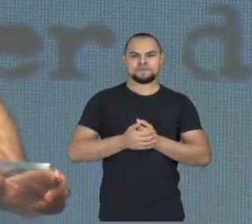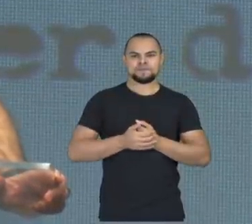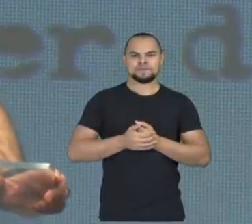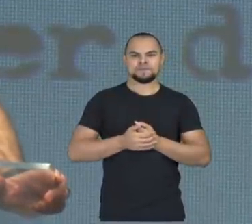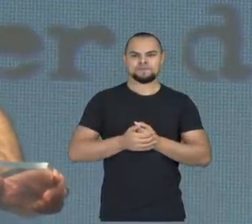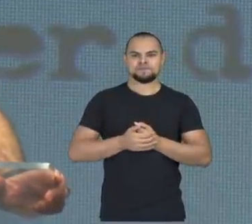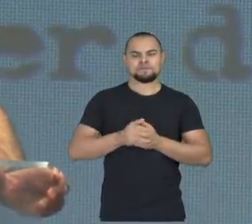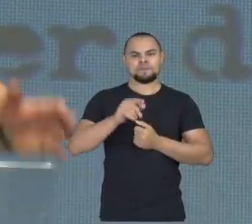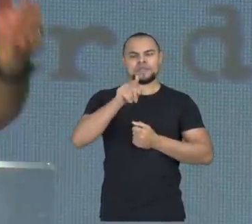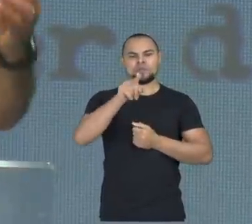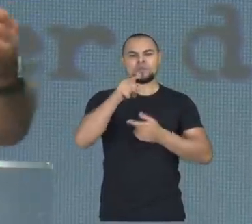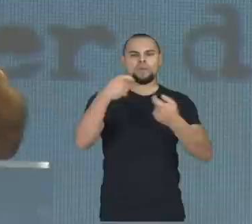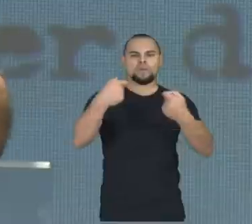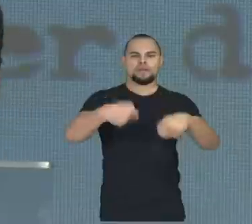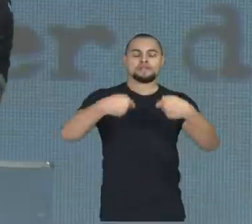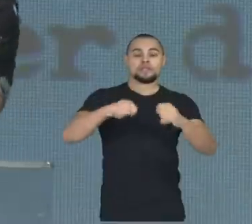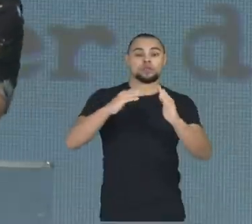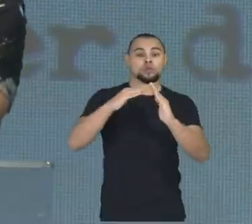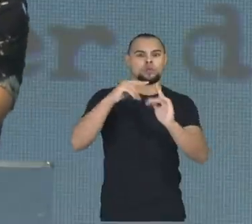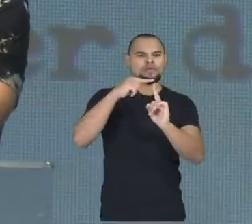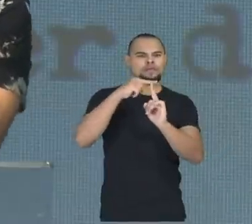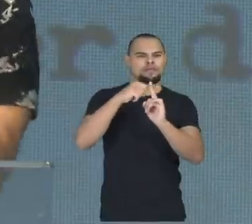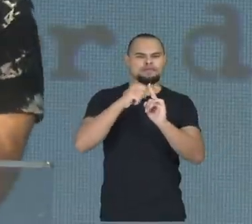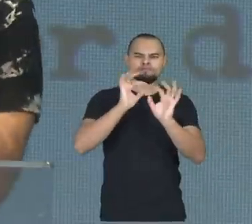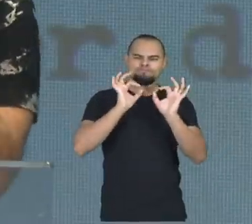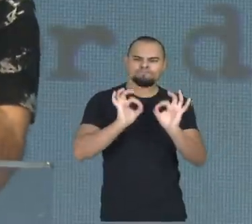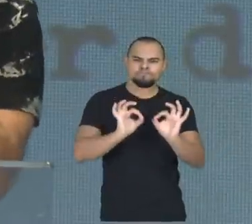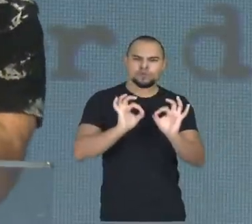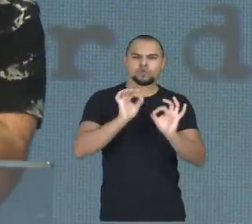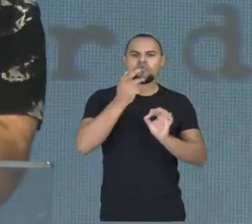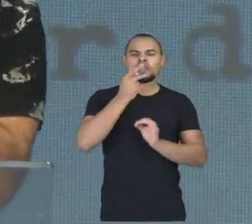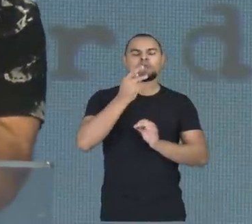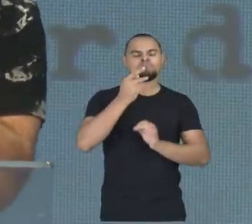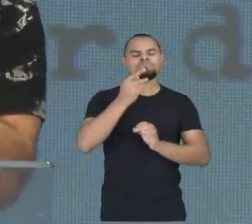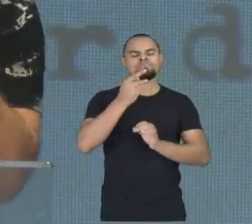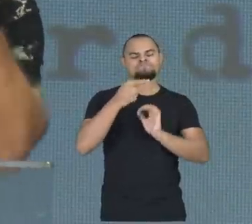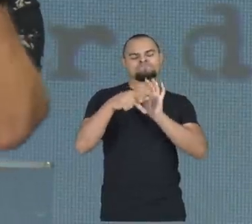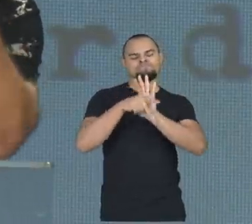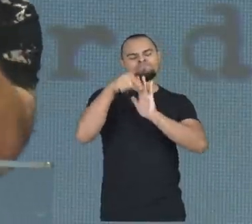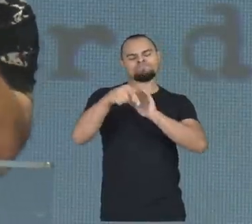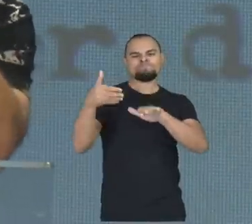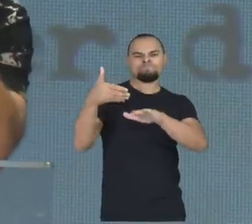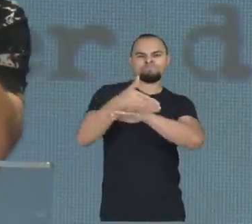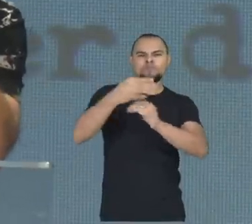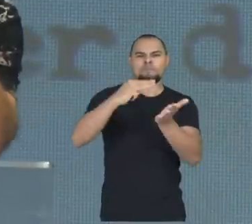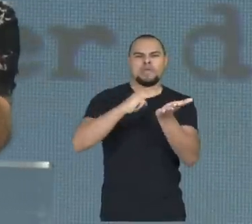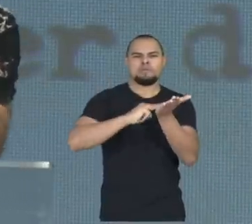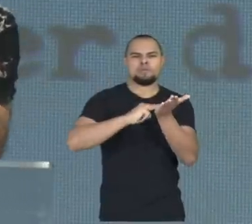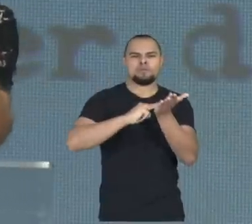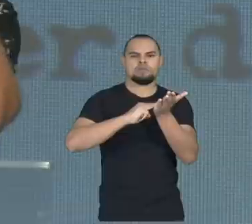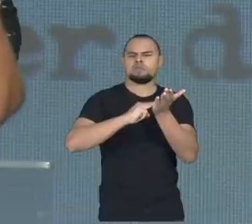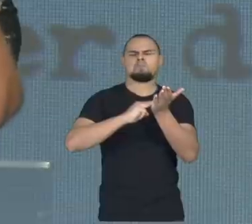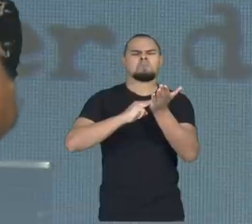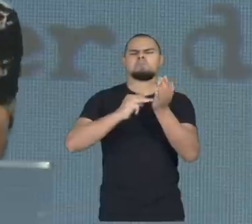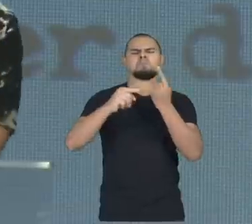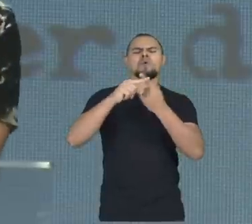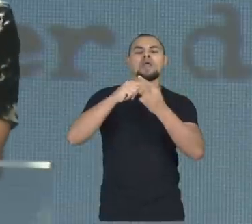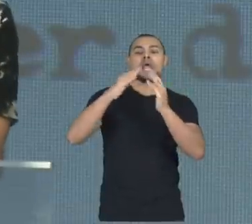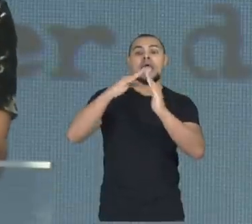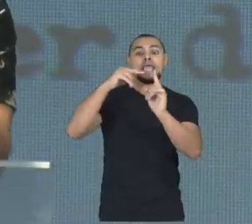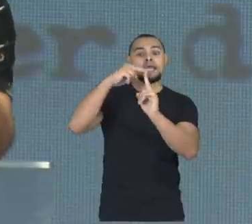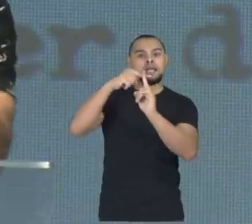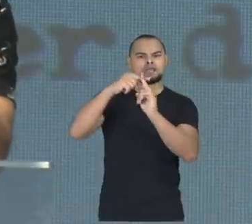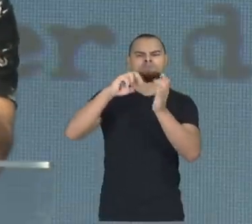Você precisa de uma igreja local para chamar de sua. Primeiro, porque a igreja é o corpo de